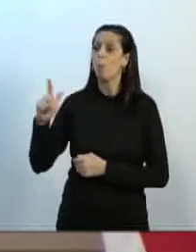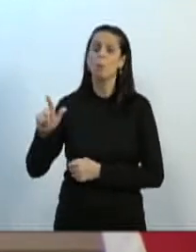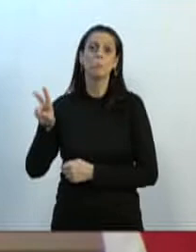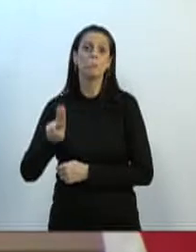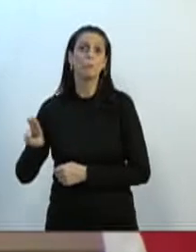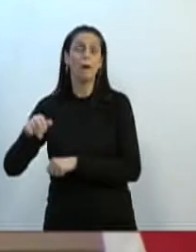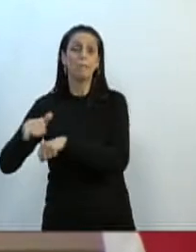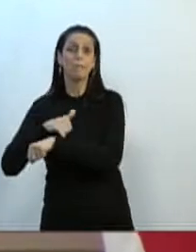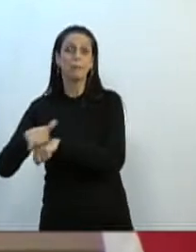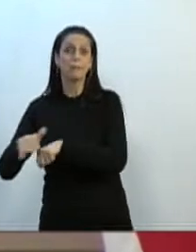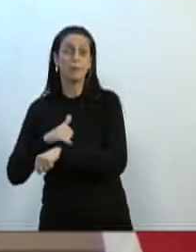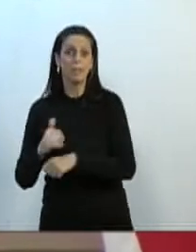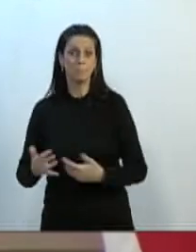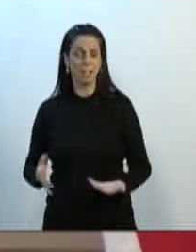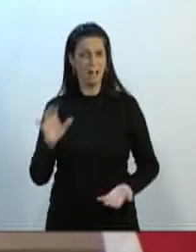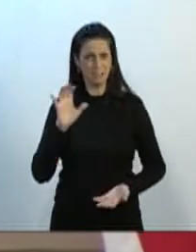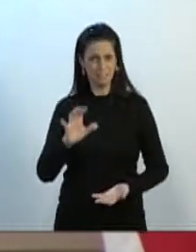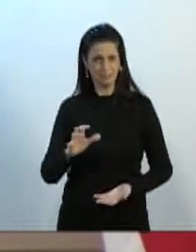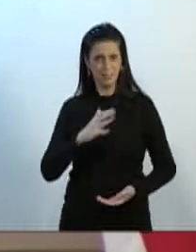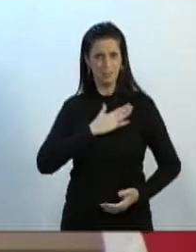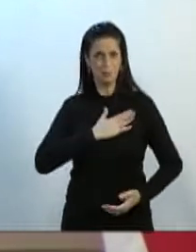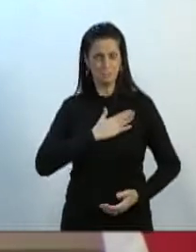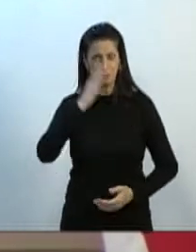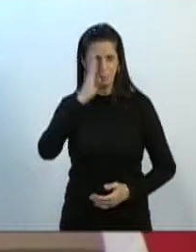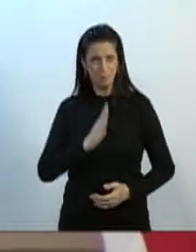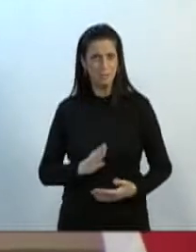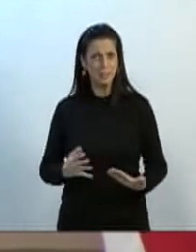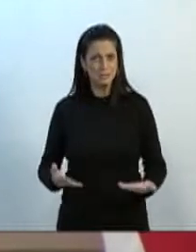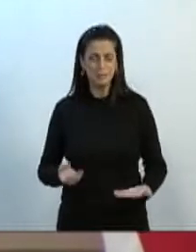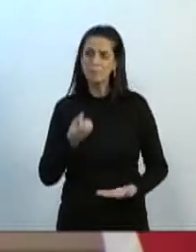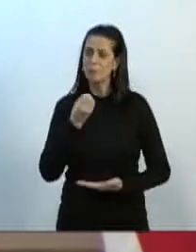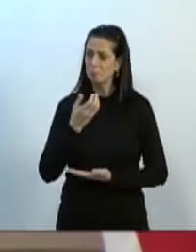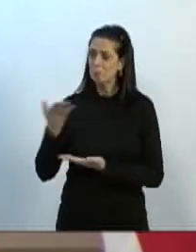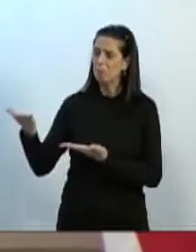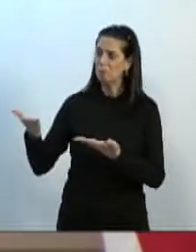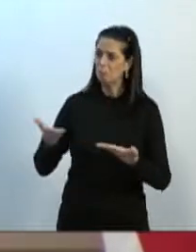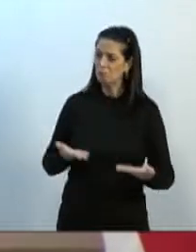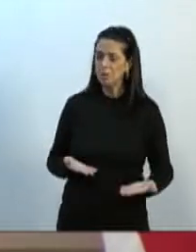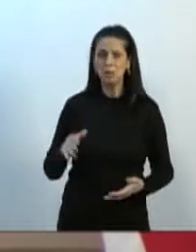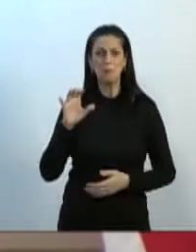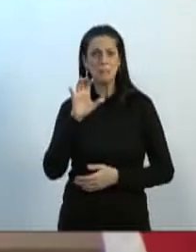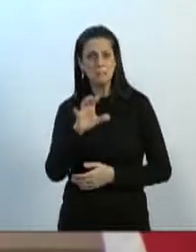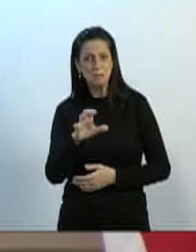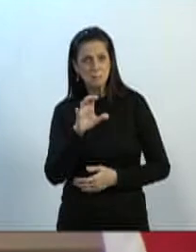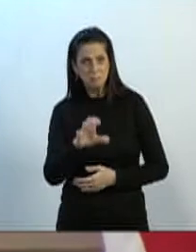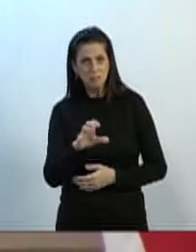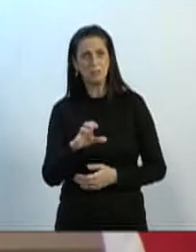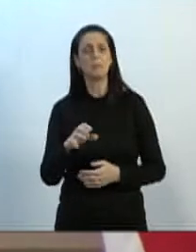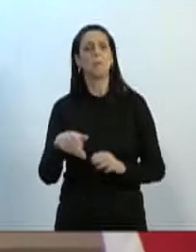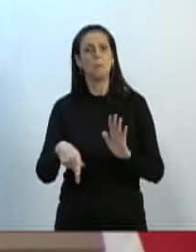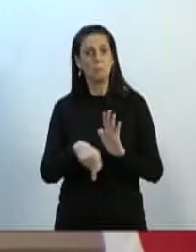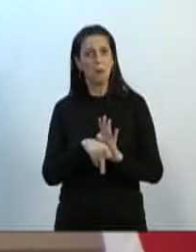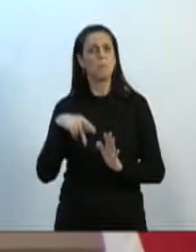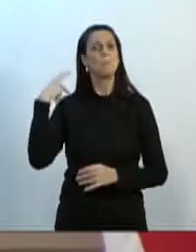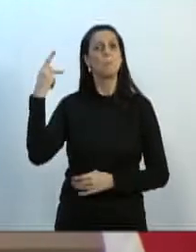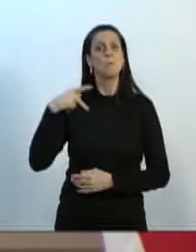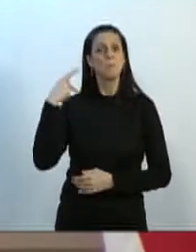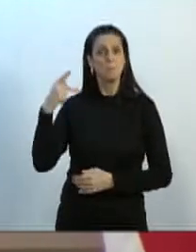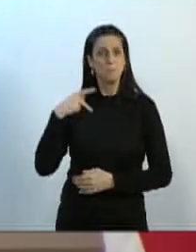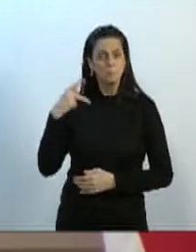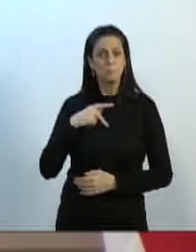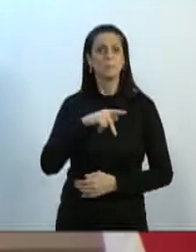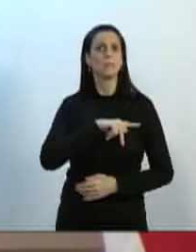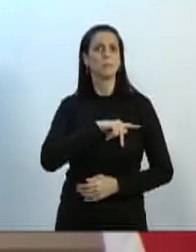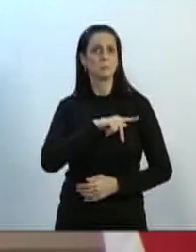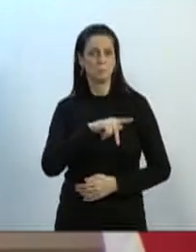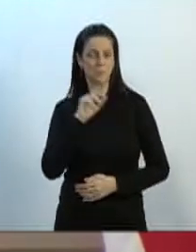contra o Supremo é ser patriota? Bem-vindo ao entreguismo do governo Bolsonaro. O Messias que autoriza a